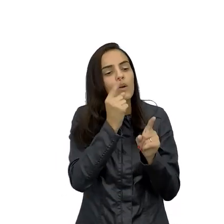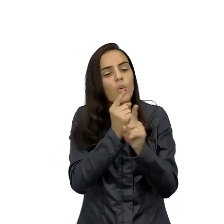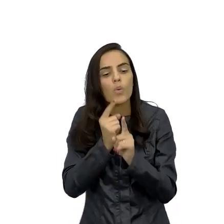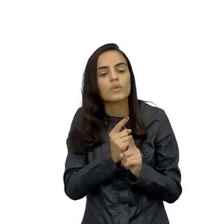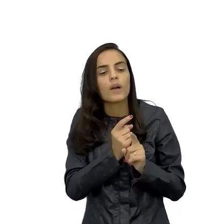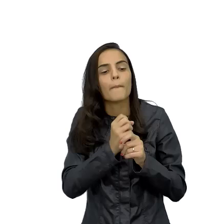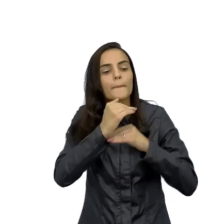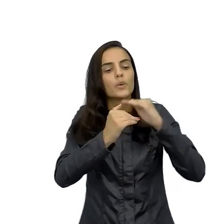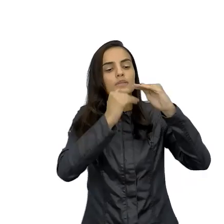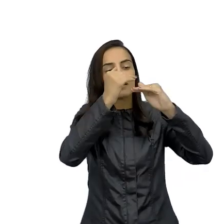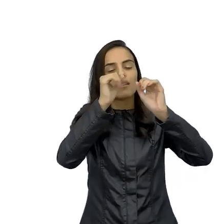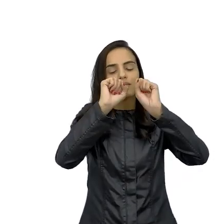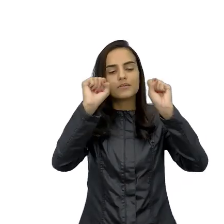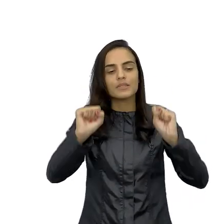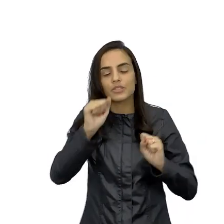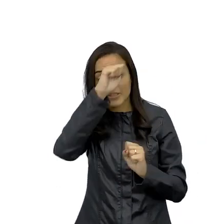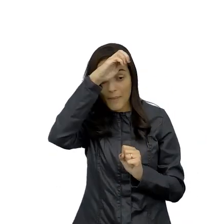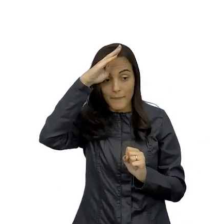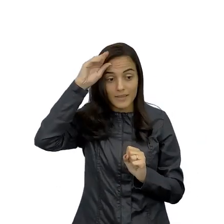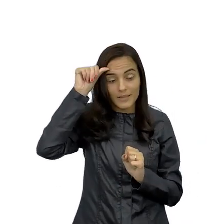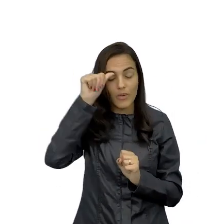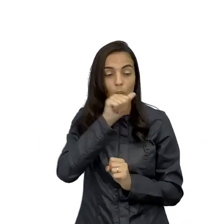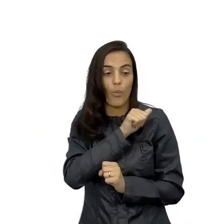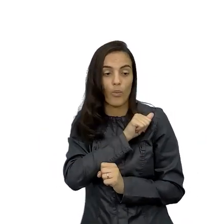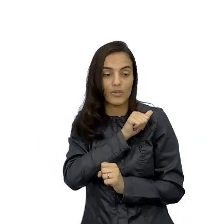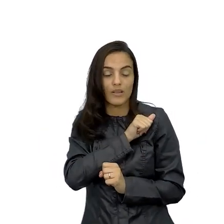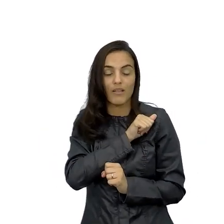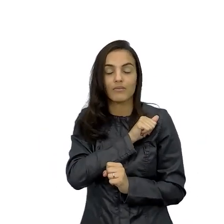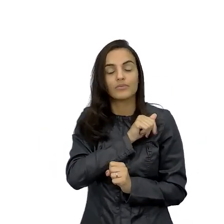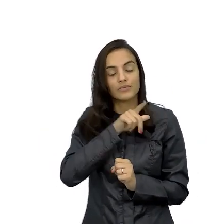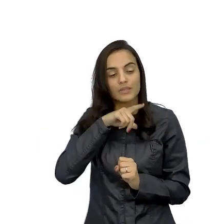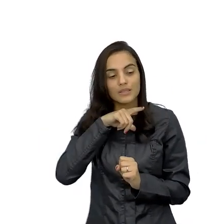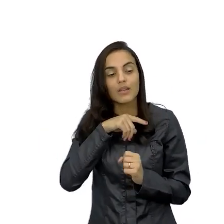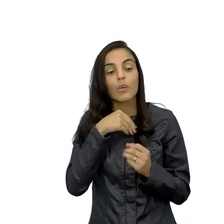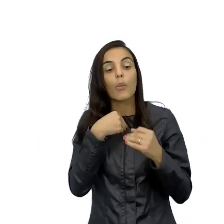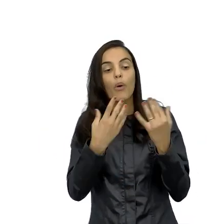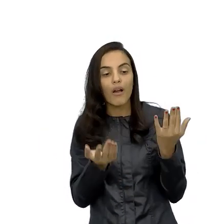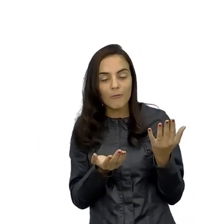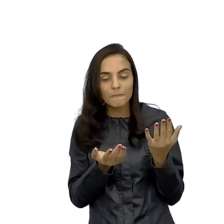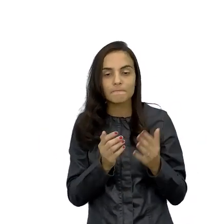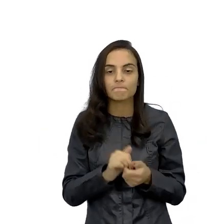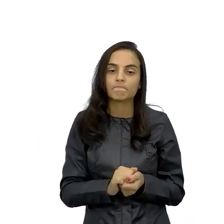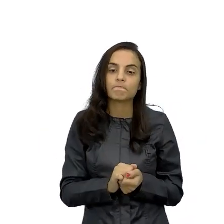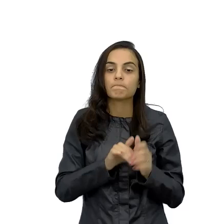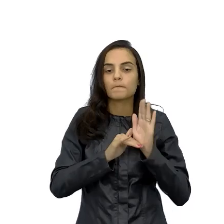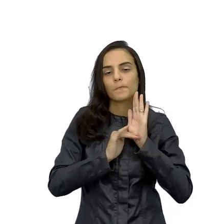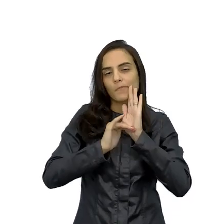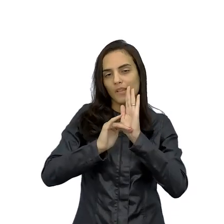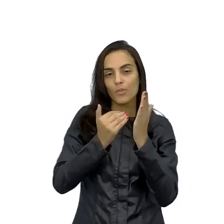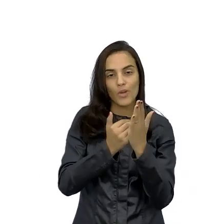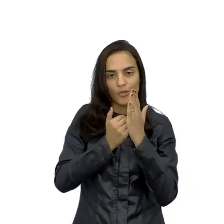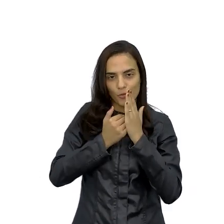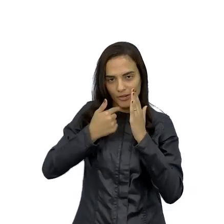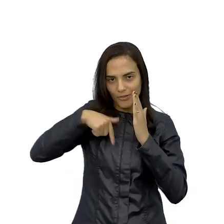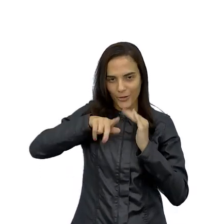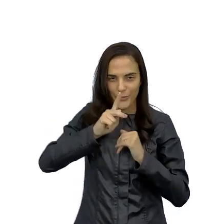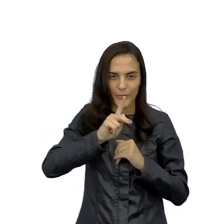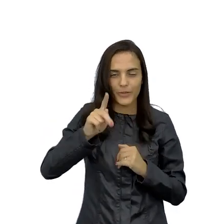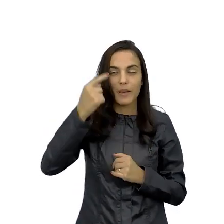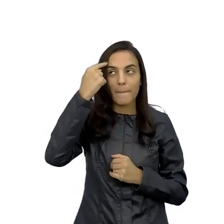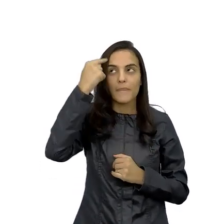apropriação do sistema de escrita alfabética que os alunos estão naquele momento. Isso ajuda a gente a poder